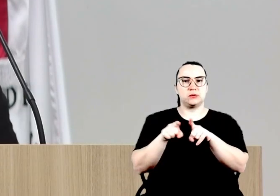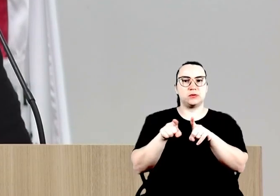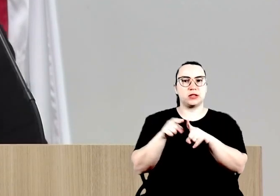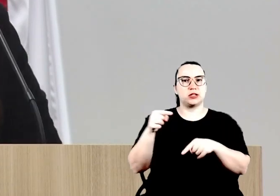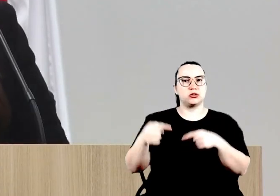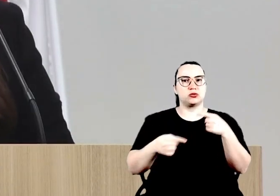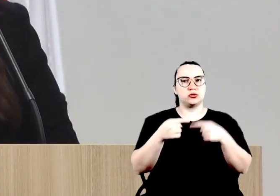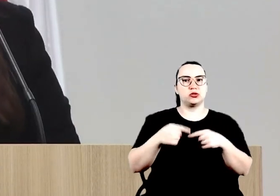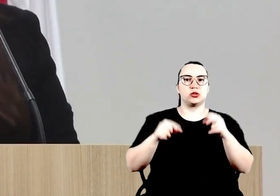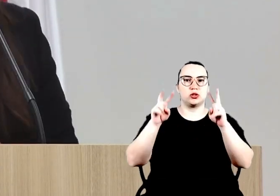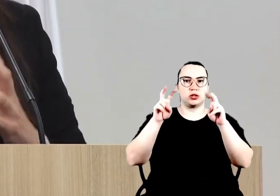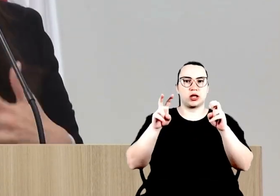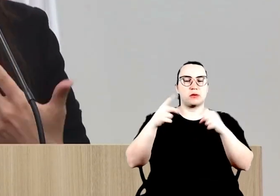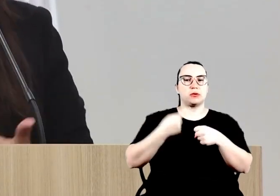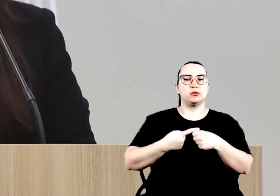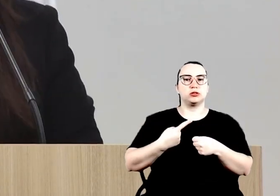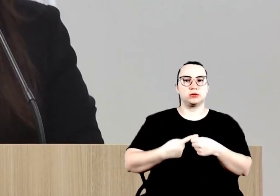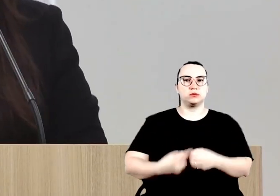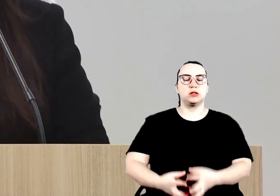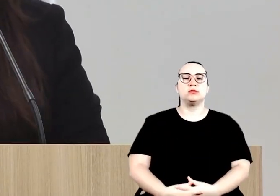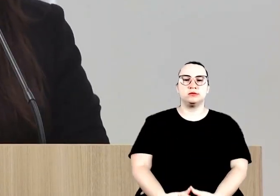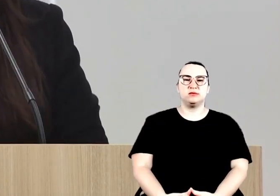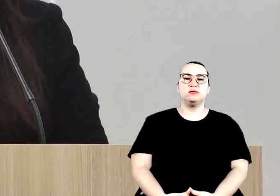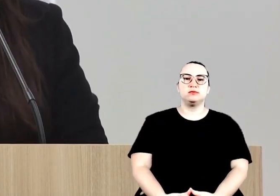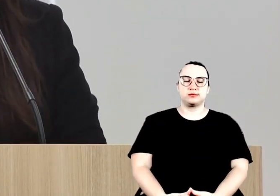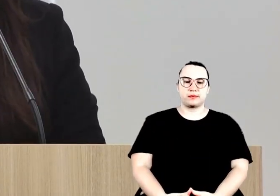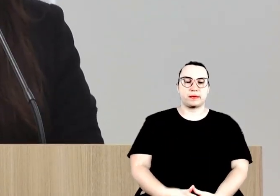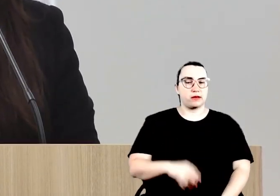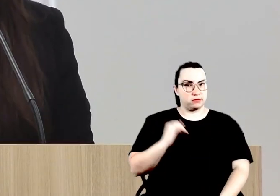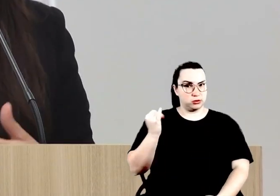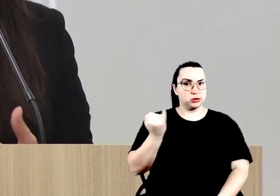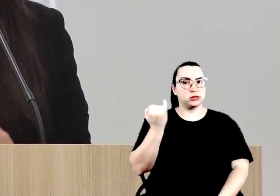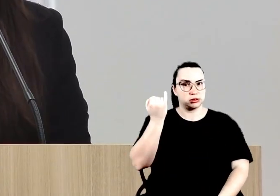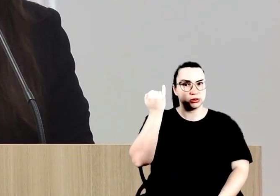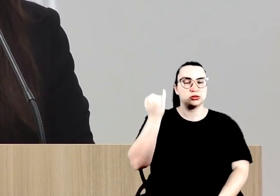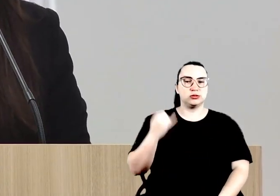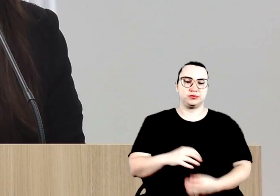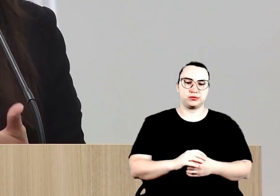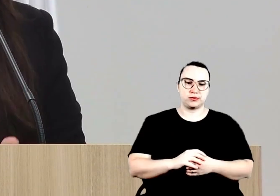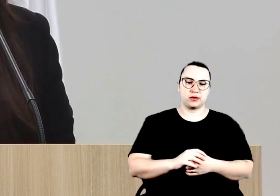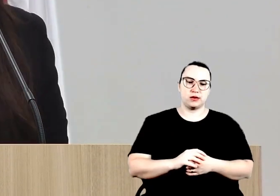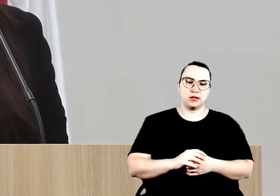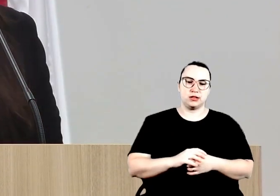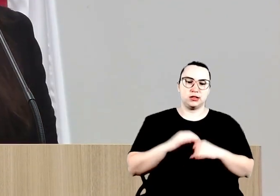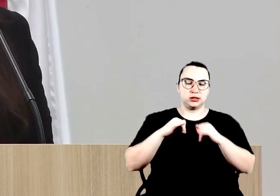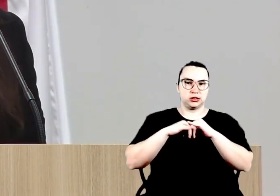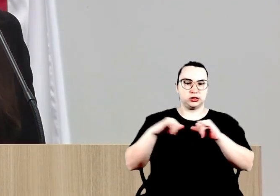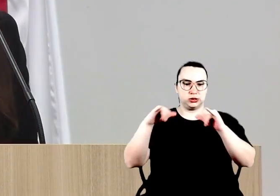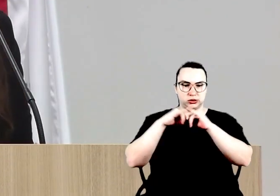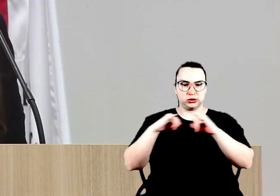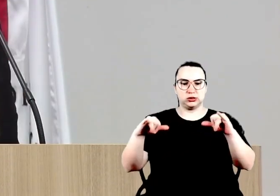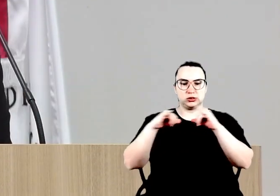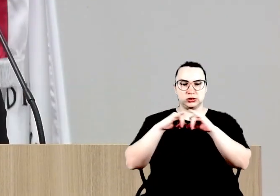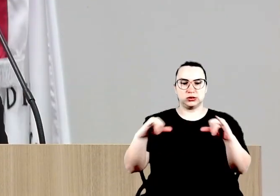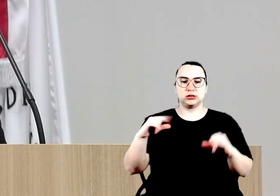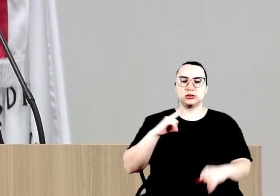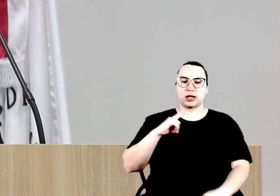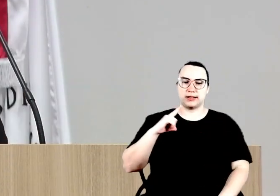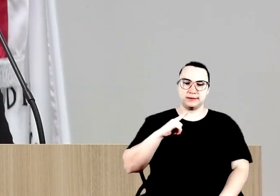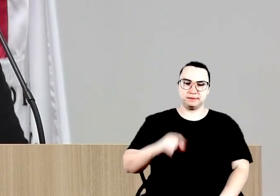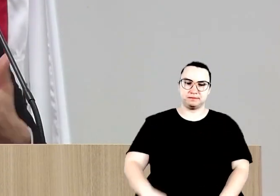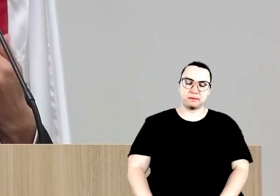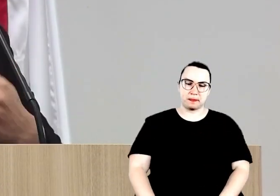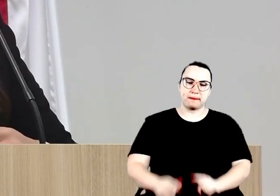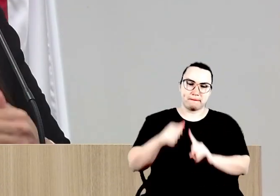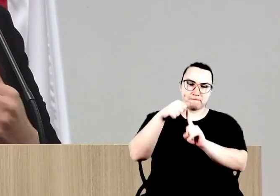escolas municipais. E aqui é um outro ponto importante e que a nossa campanha está realizando. Então, no mês